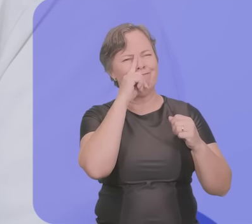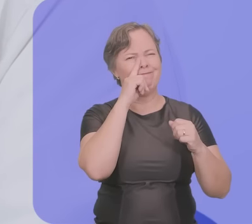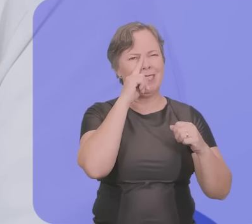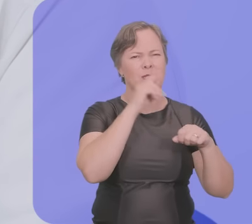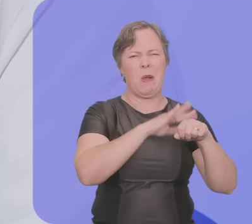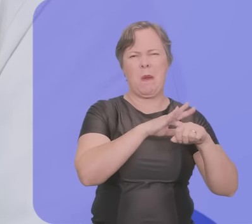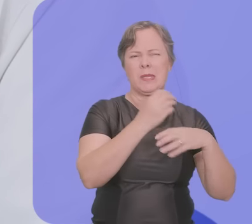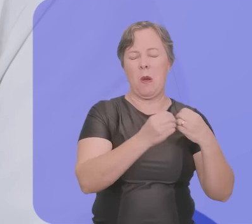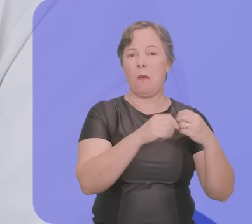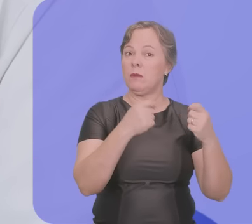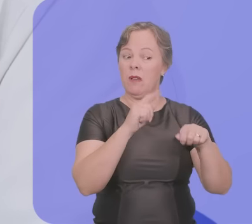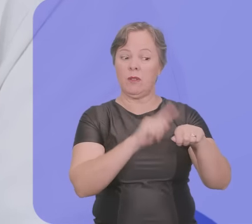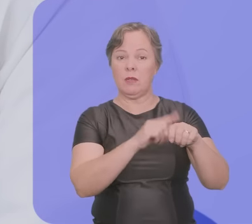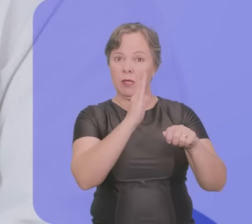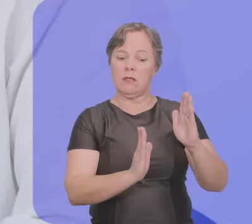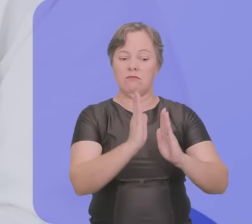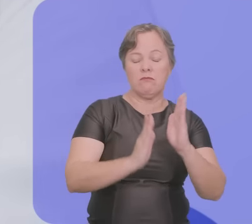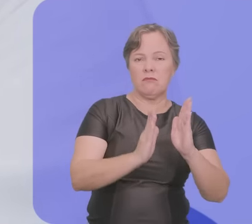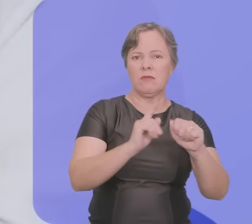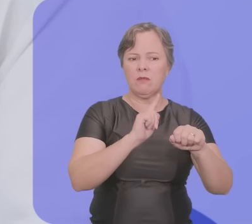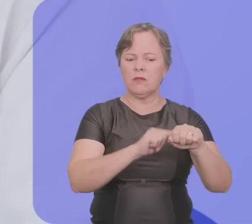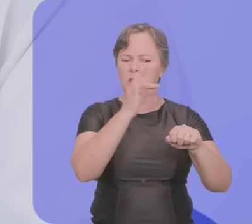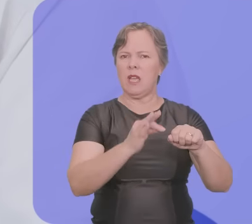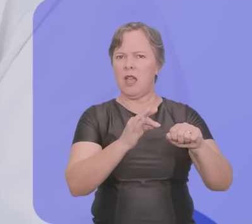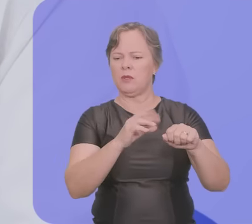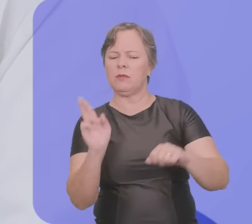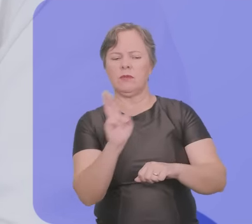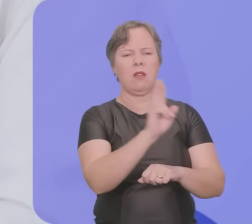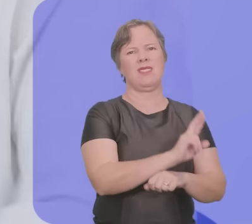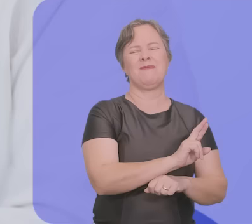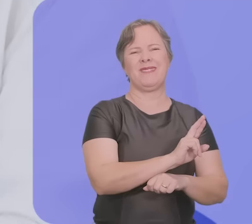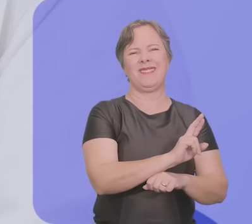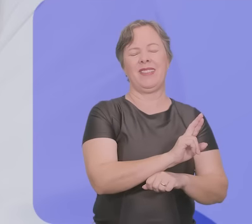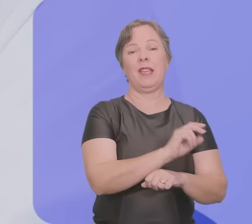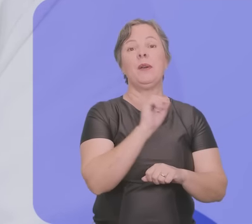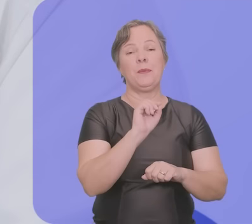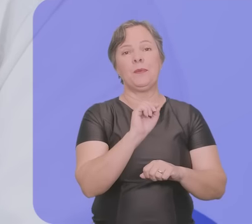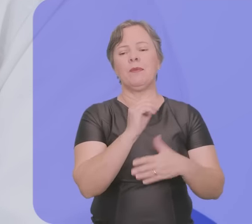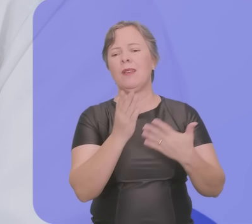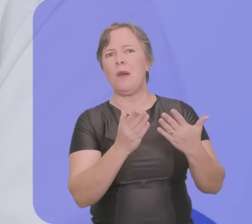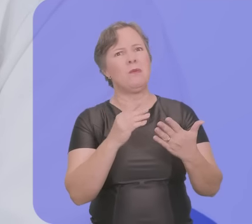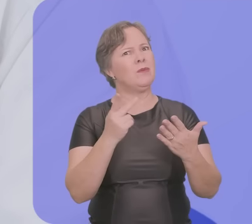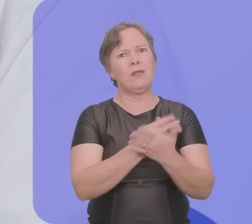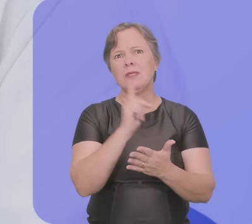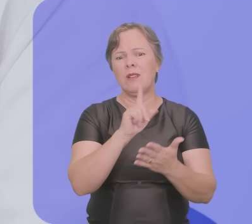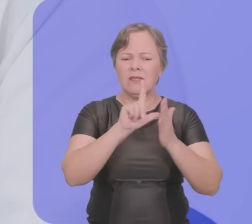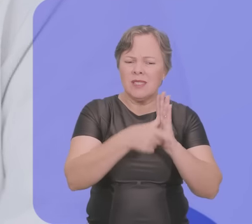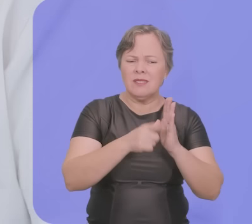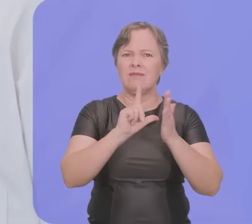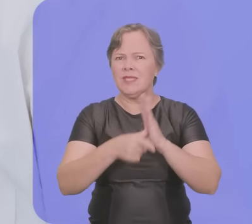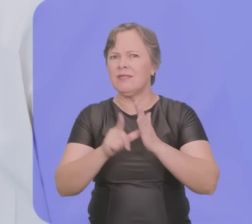têm toda uma classificação e um prazo a ser cumprido. E, na prática, não estava acontecendo.